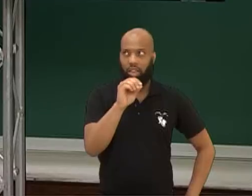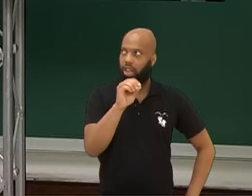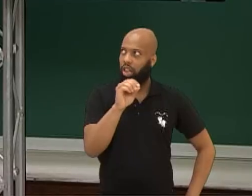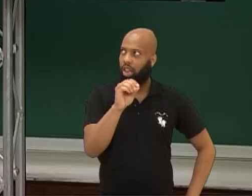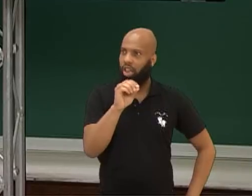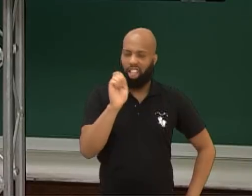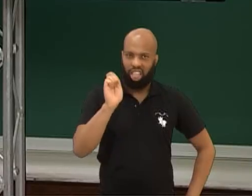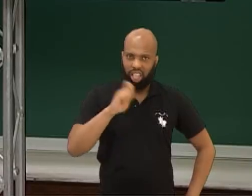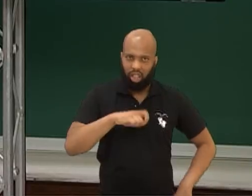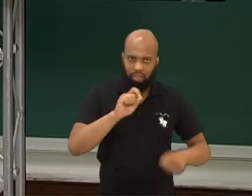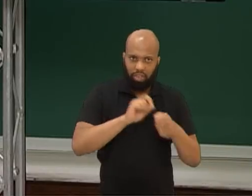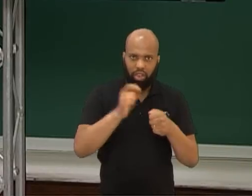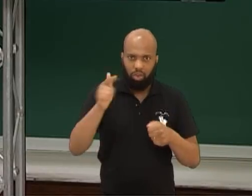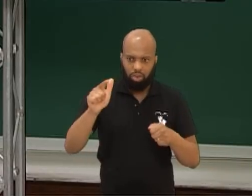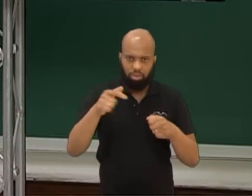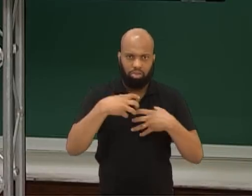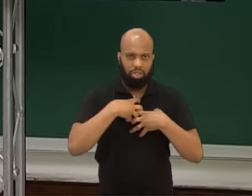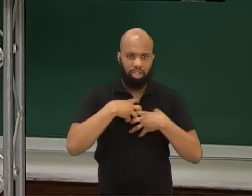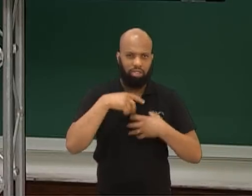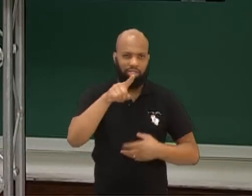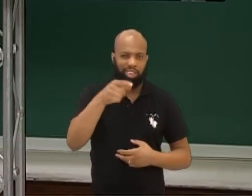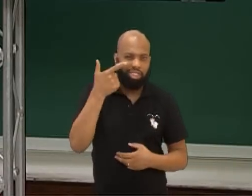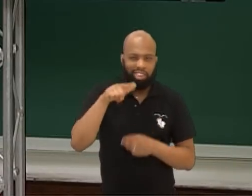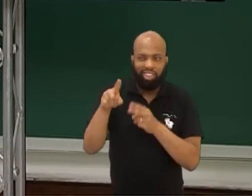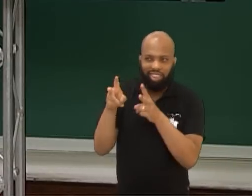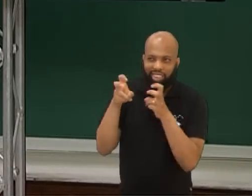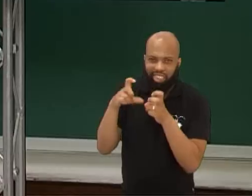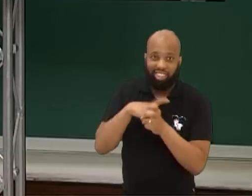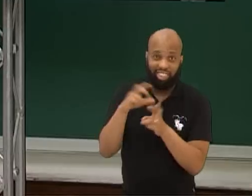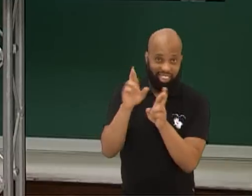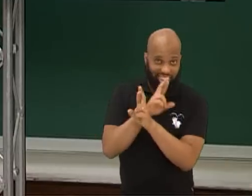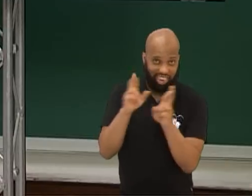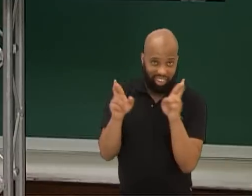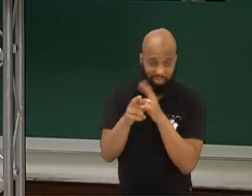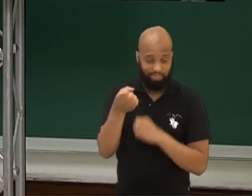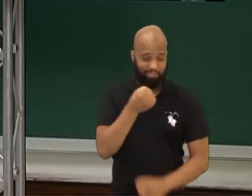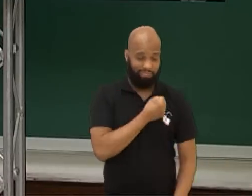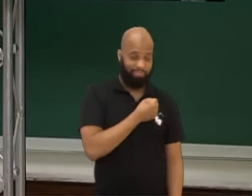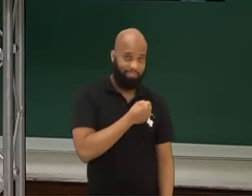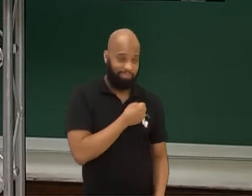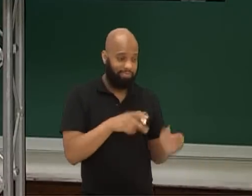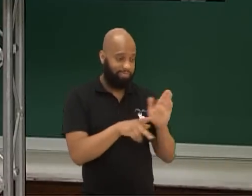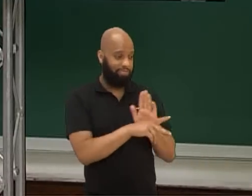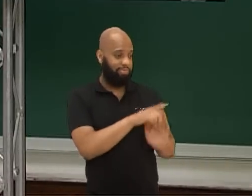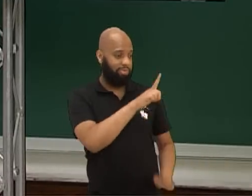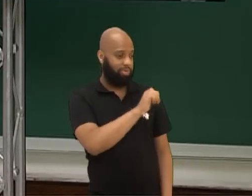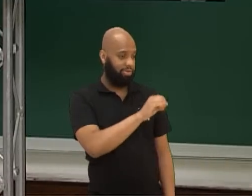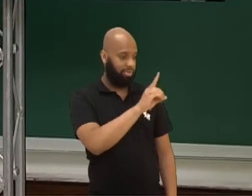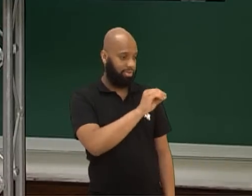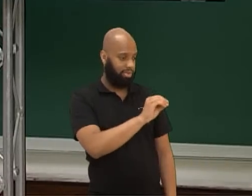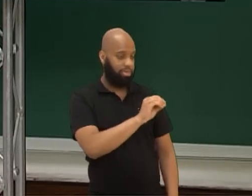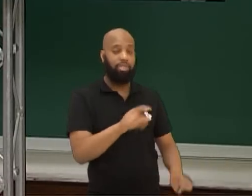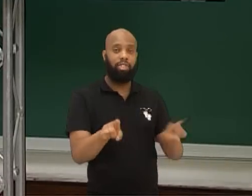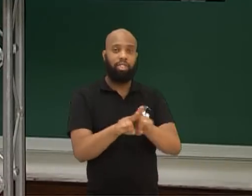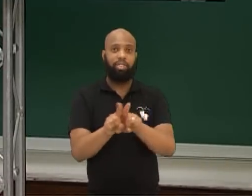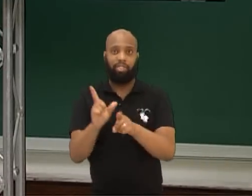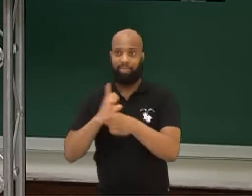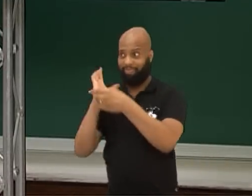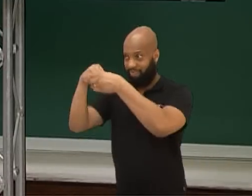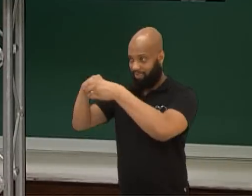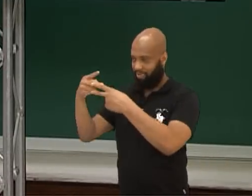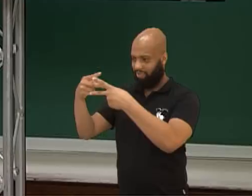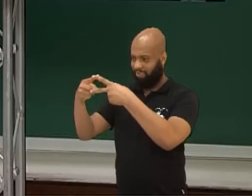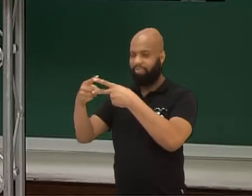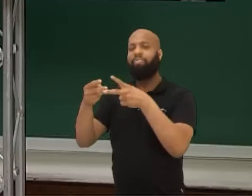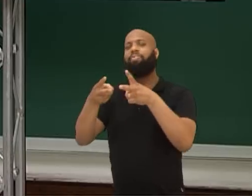Se vocês perceberam essa relação entre o número de lados e o número de triângulos, o que vocês